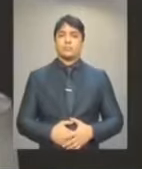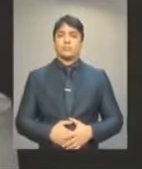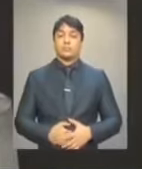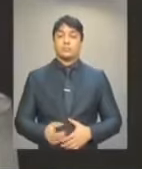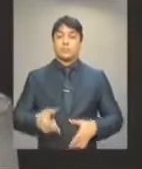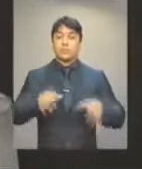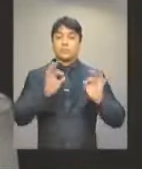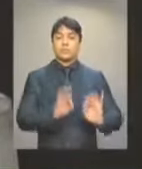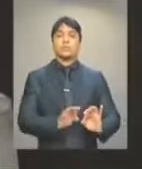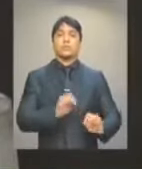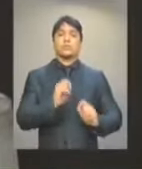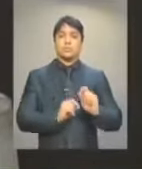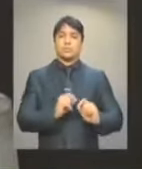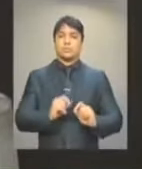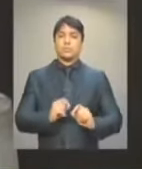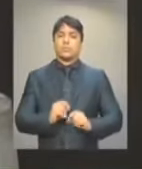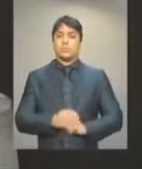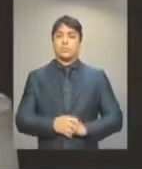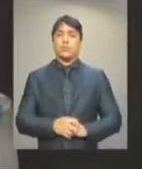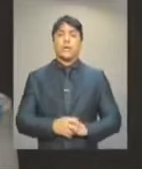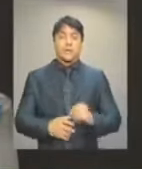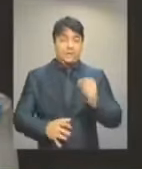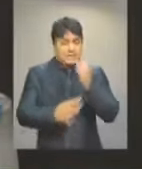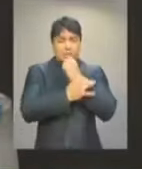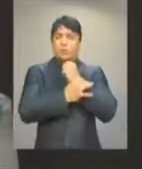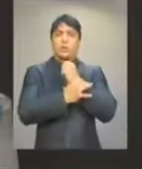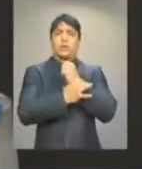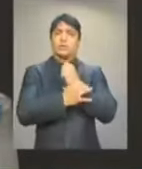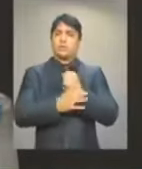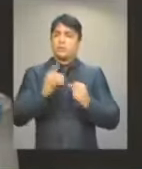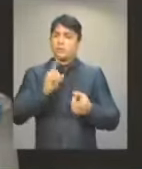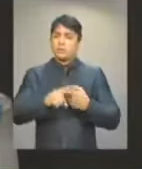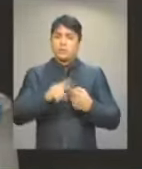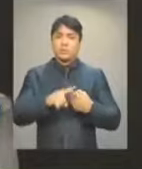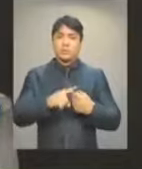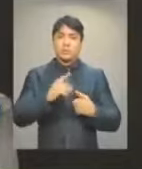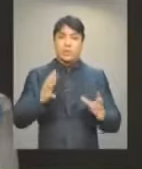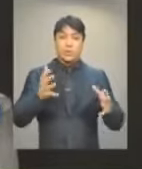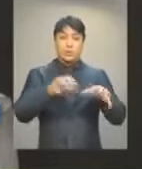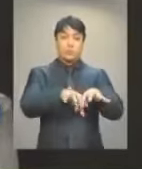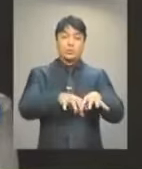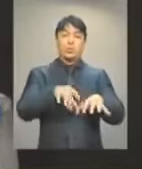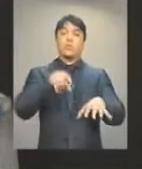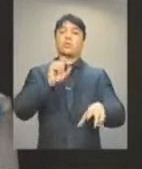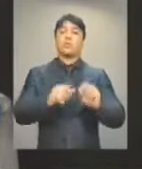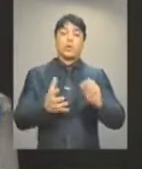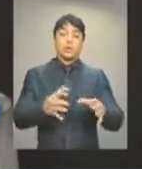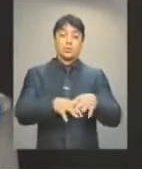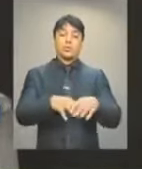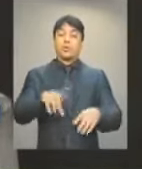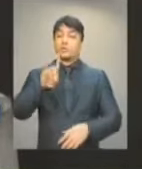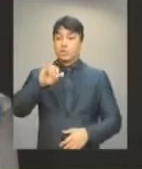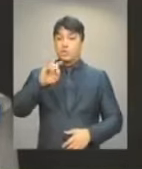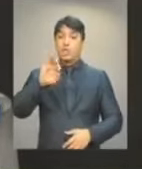Que lhe garanta a segurança alimentar, que garanta a inclusão educacional, que garanta a inclusão